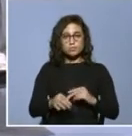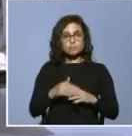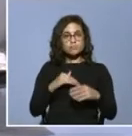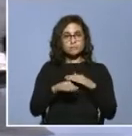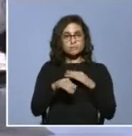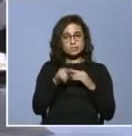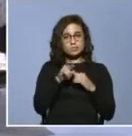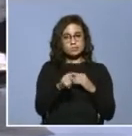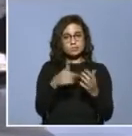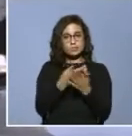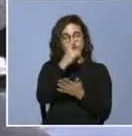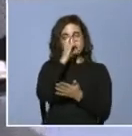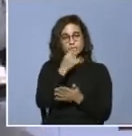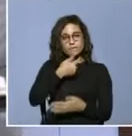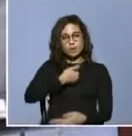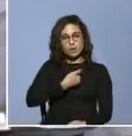em memória de mim.